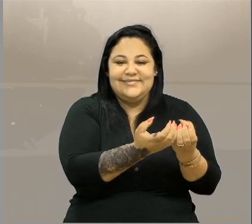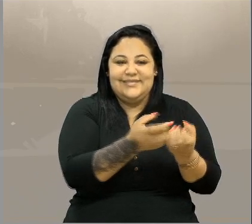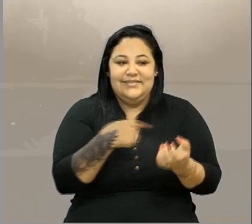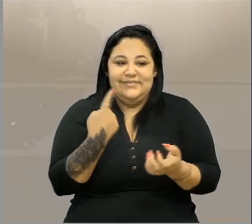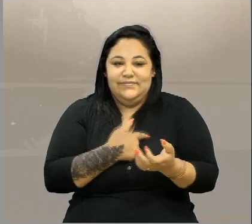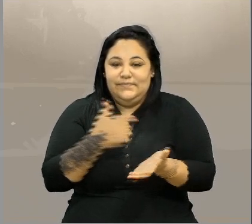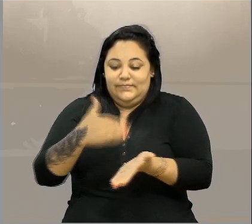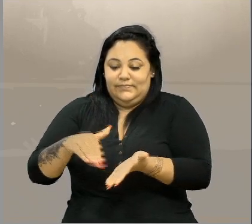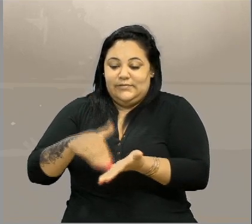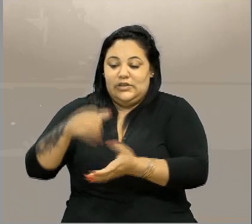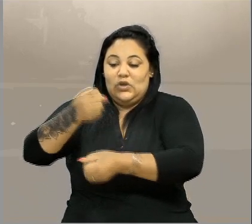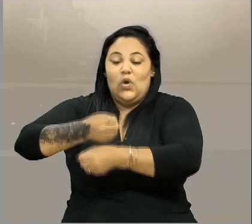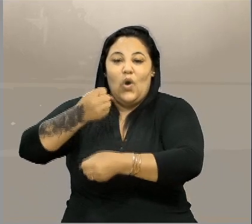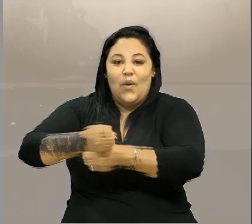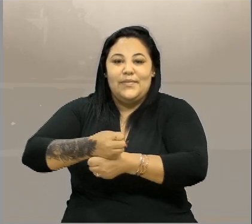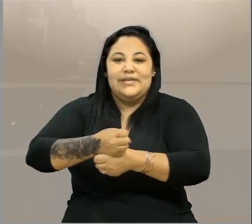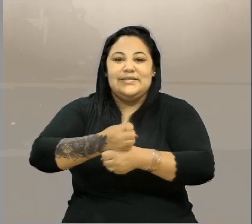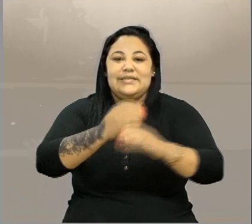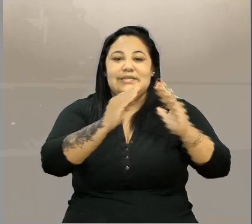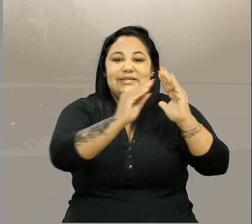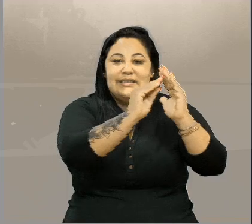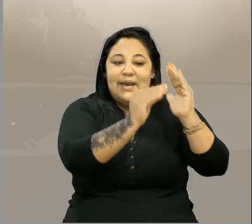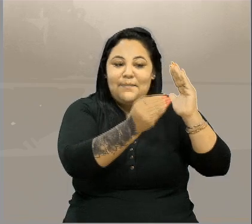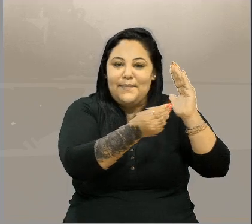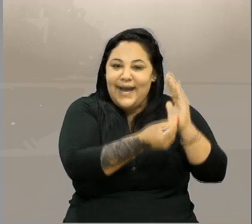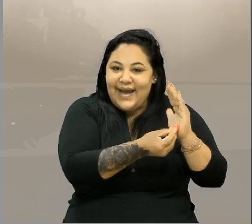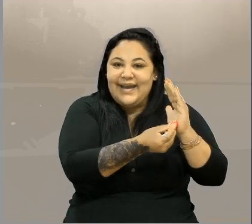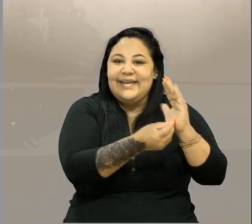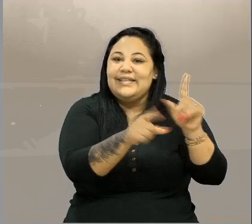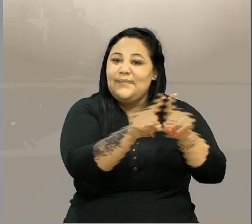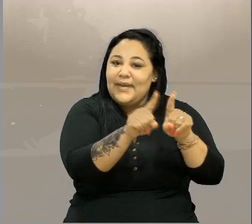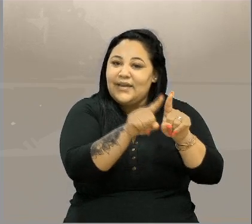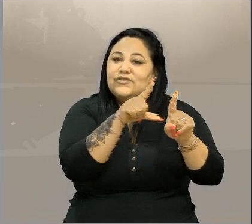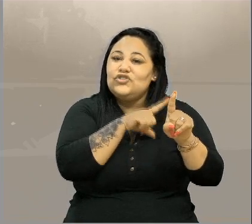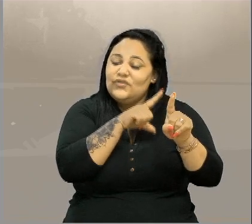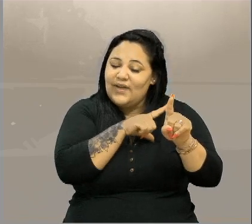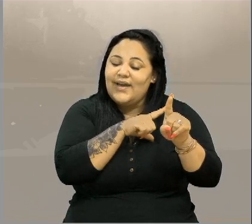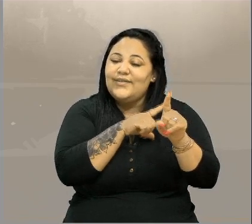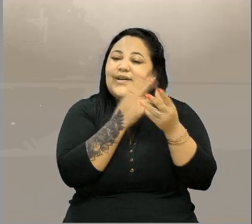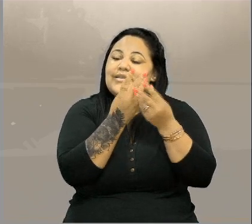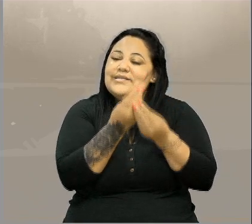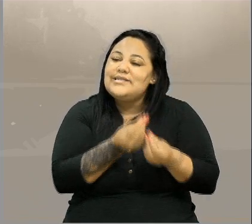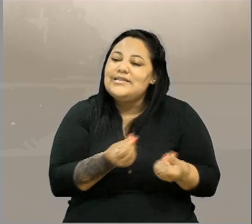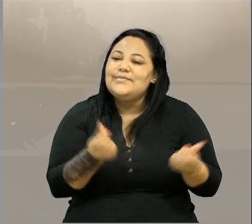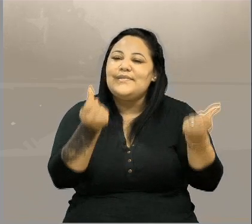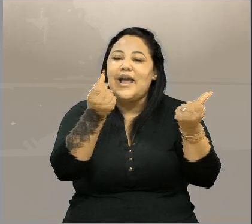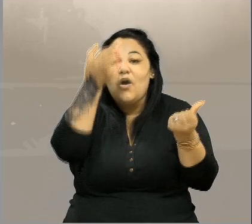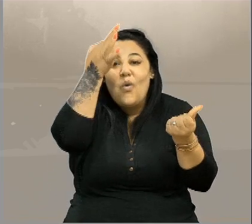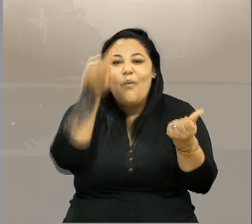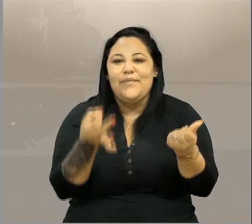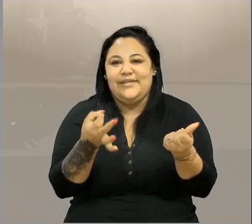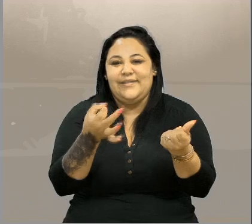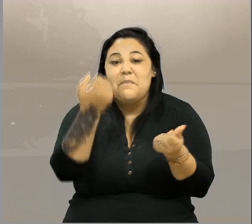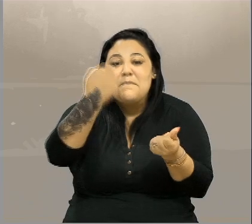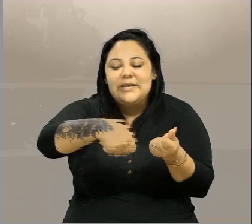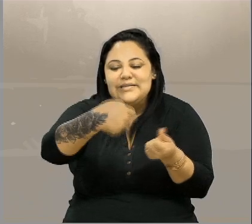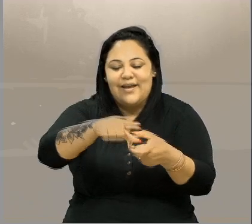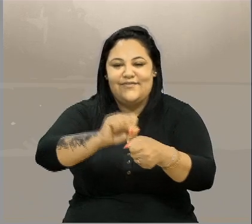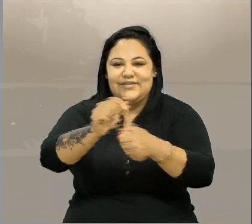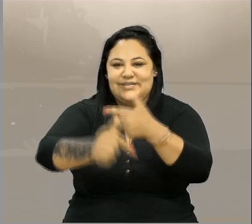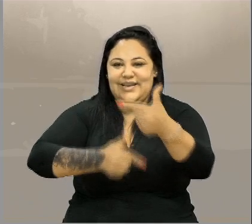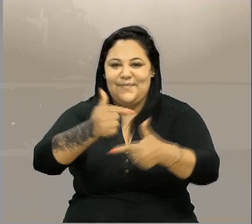de obras, né, Samay, prefeito, tiveram a sensibilidade de entender que era necessário